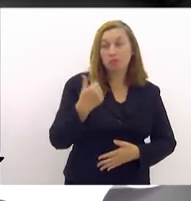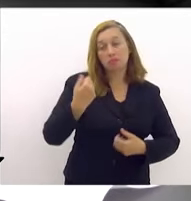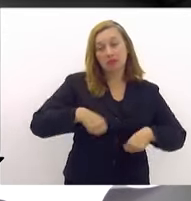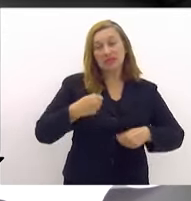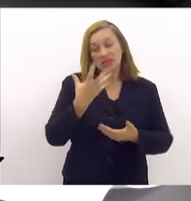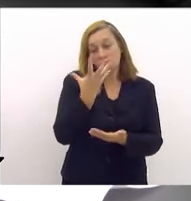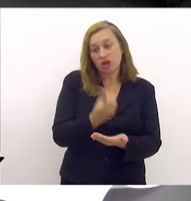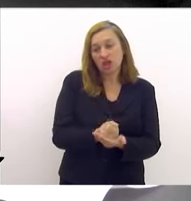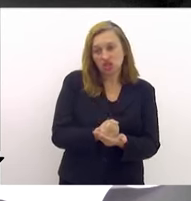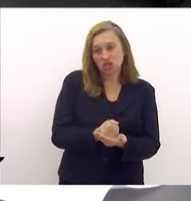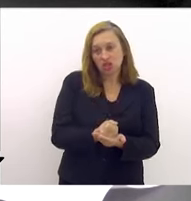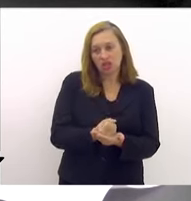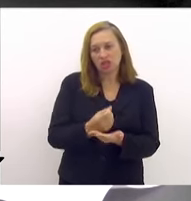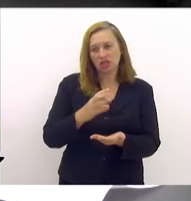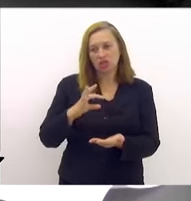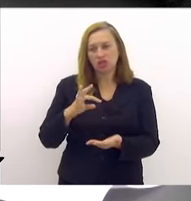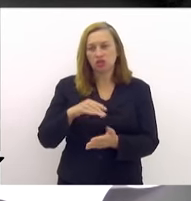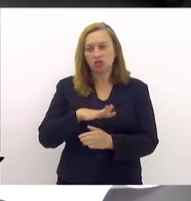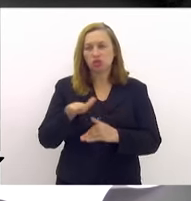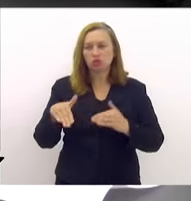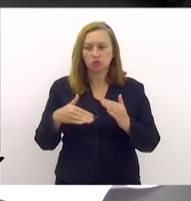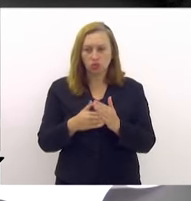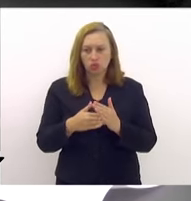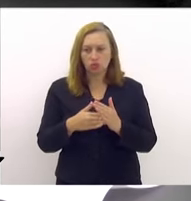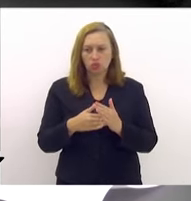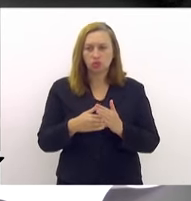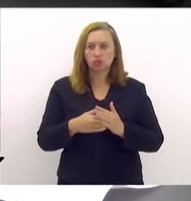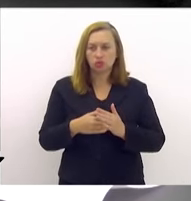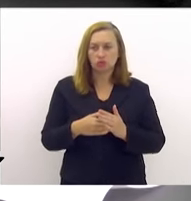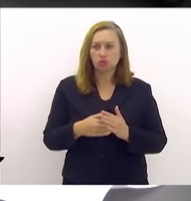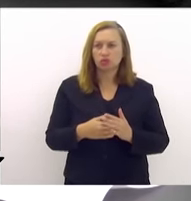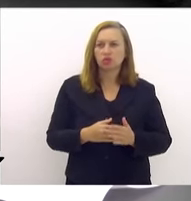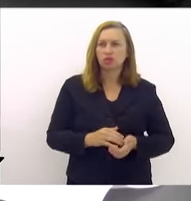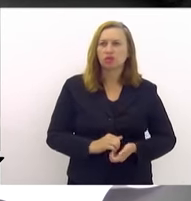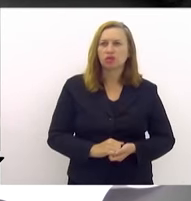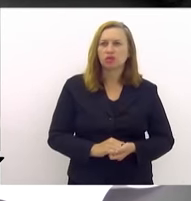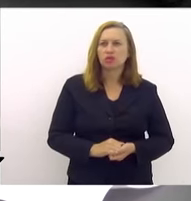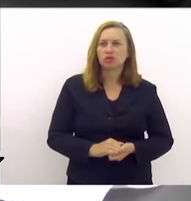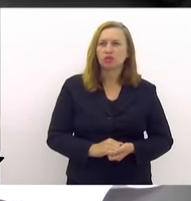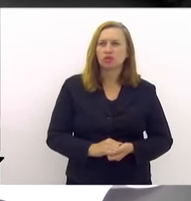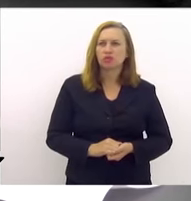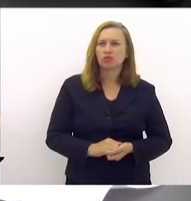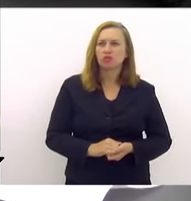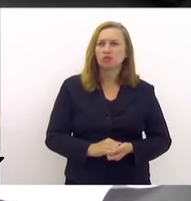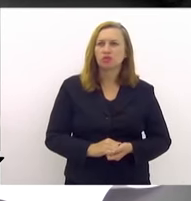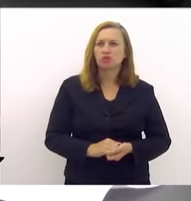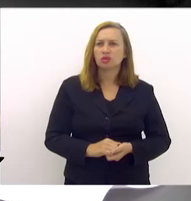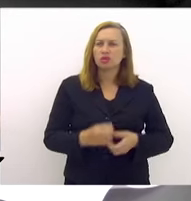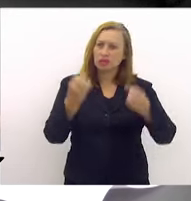todo mundo que ela atende e, além do cadastro, uma definição de